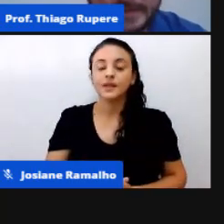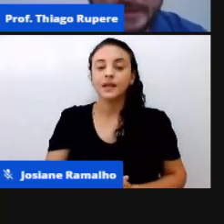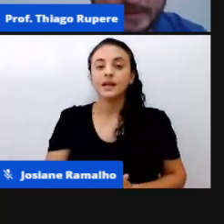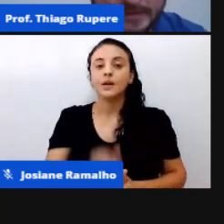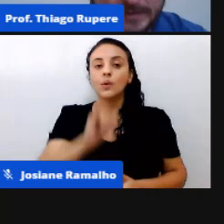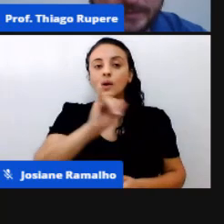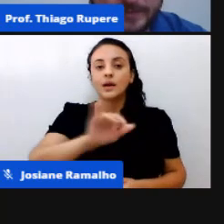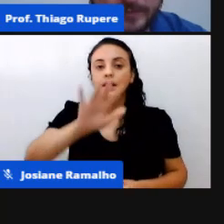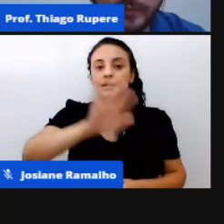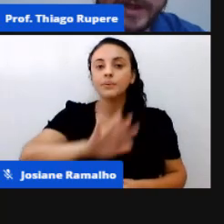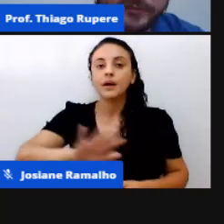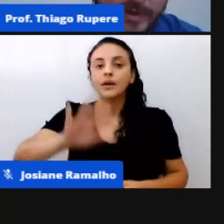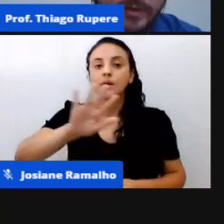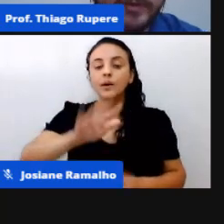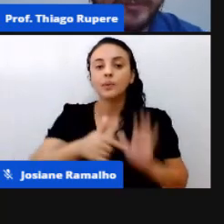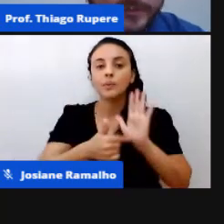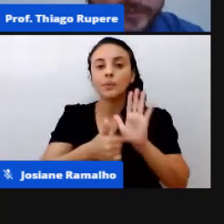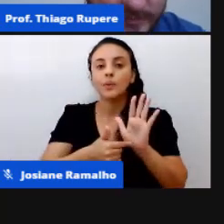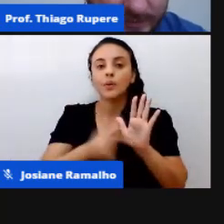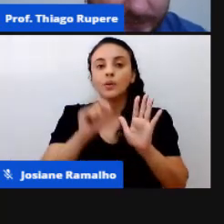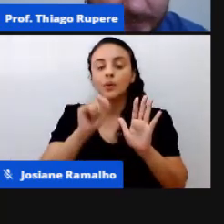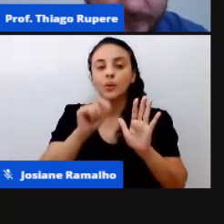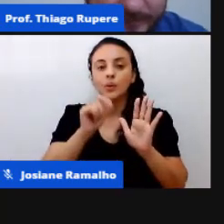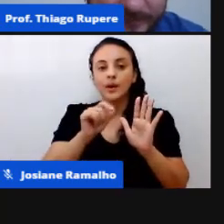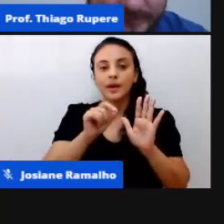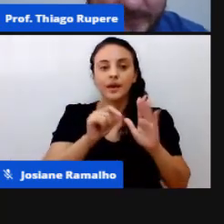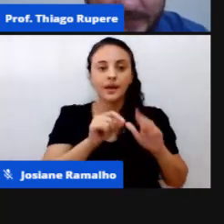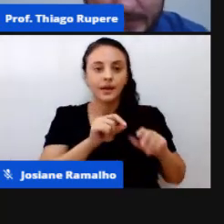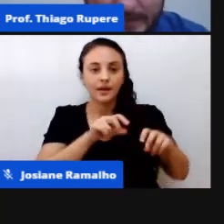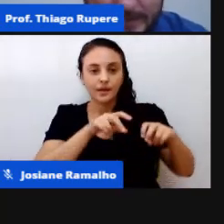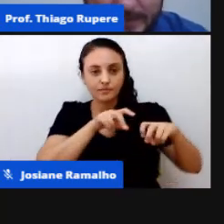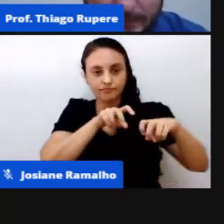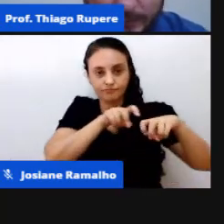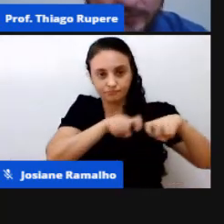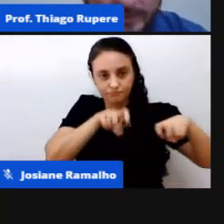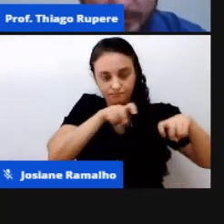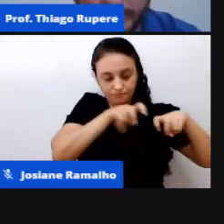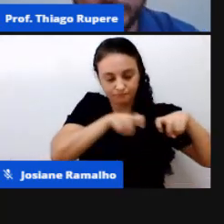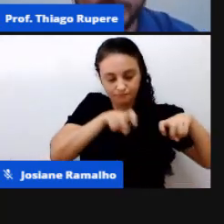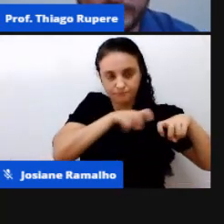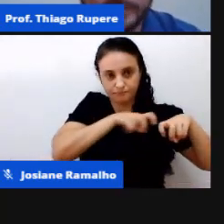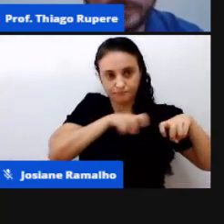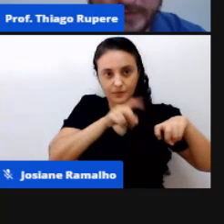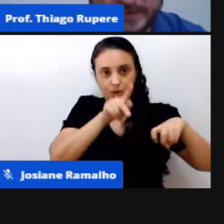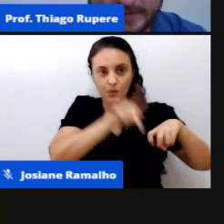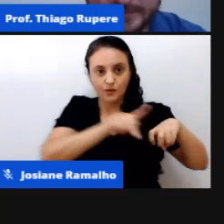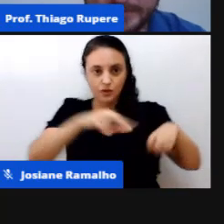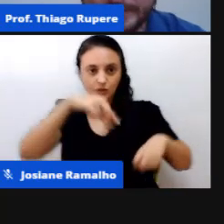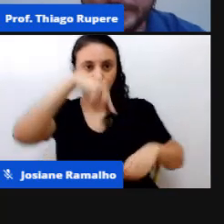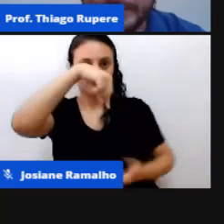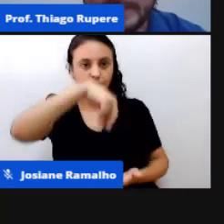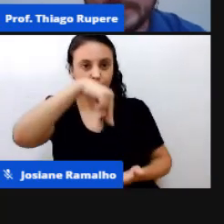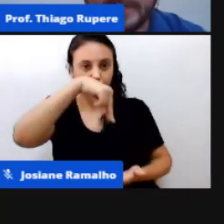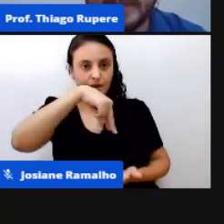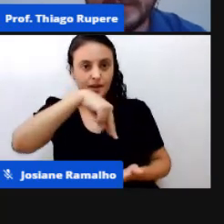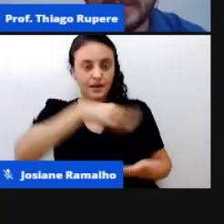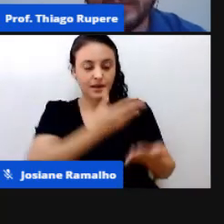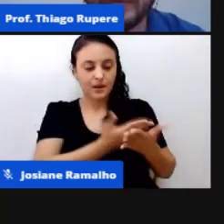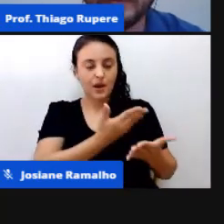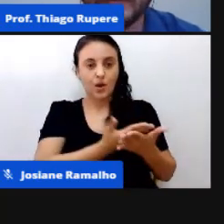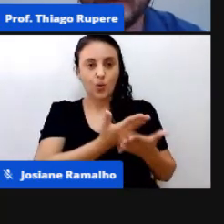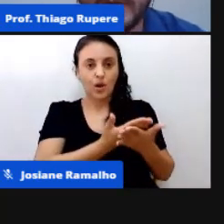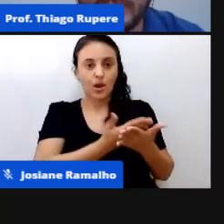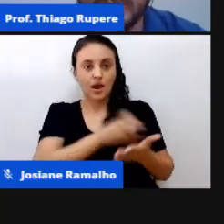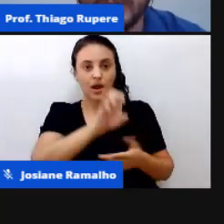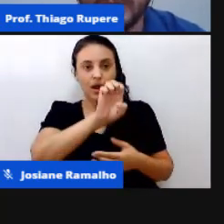imagem, no caso, uma aula expositiva, o símbolo diferente, e